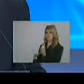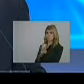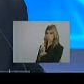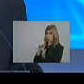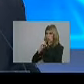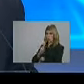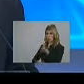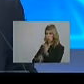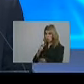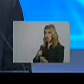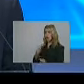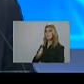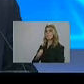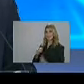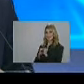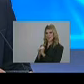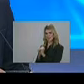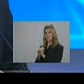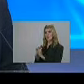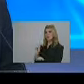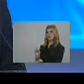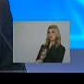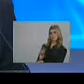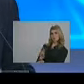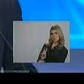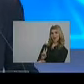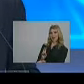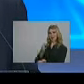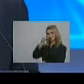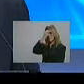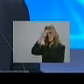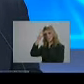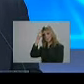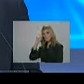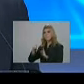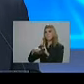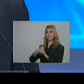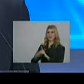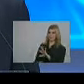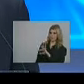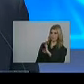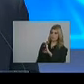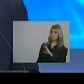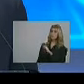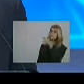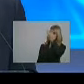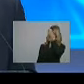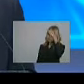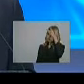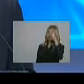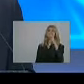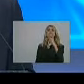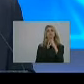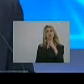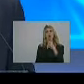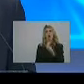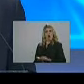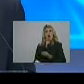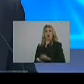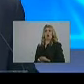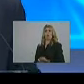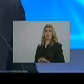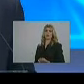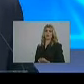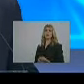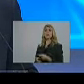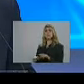dessa participação da Guarda Municipal com a Polícia Militar. O prefeito tem a obrigação também, que me